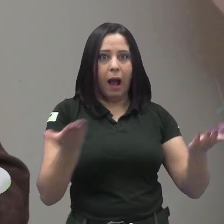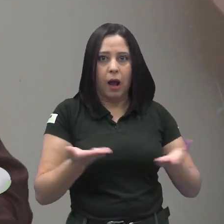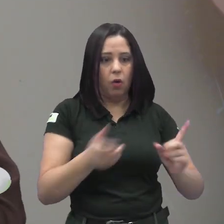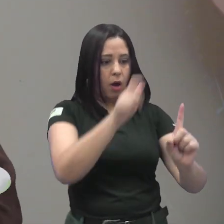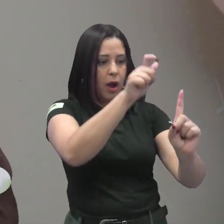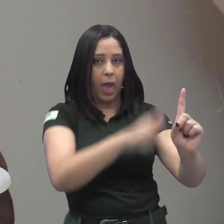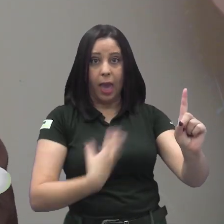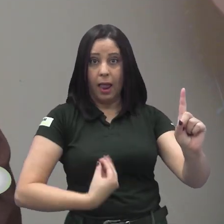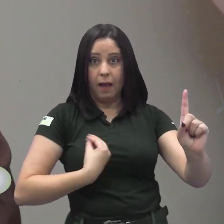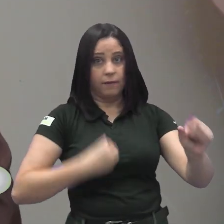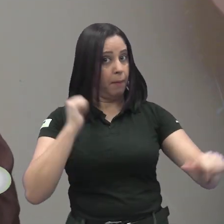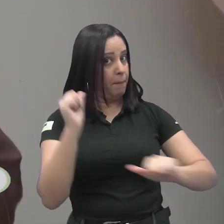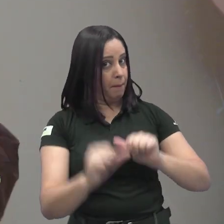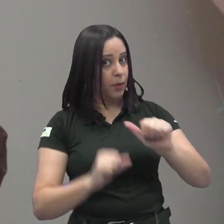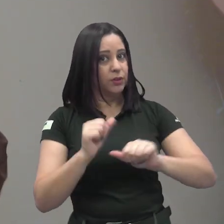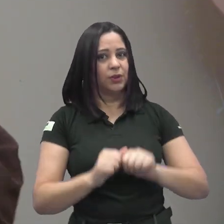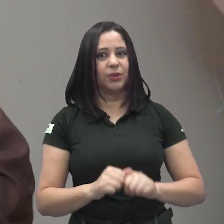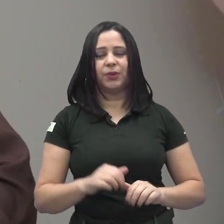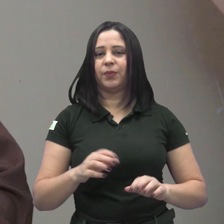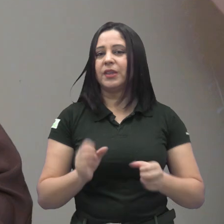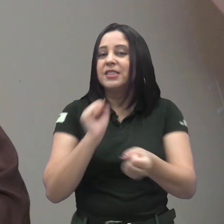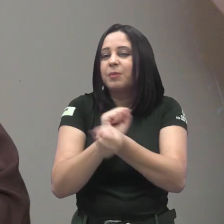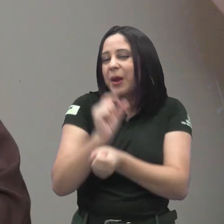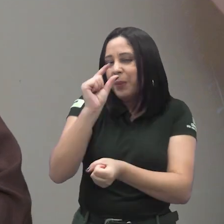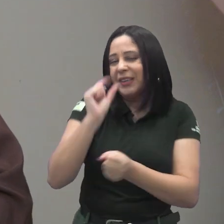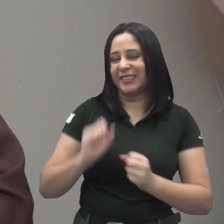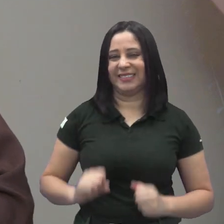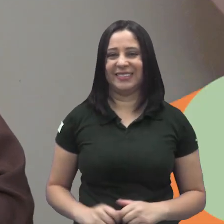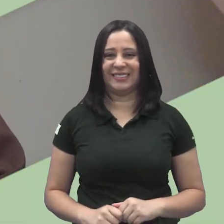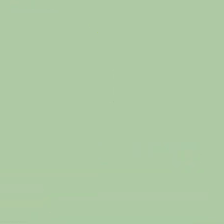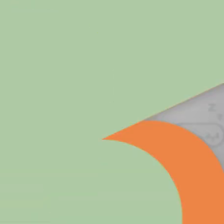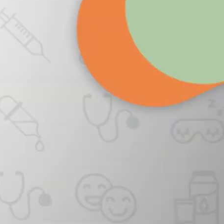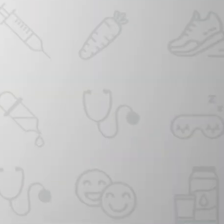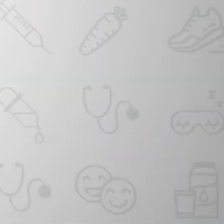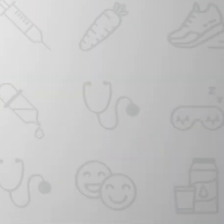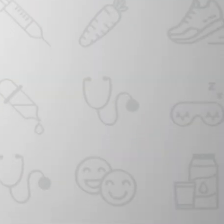aí a rotina, o ritmo dela. Fica aí que a gente já volta.